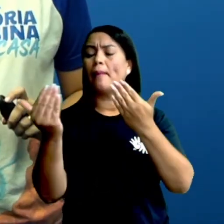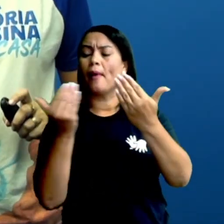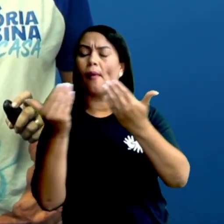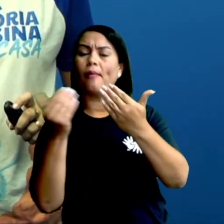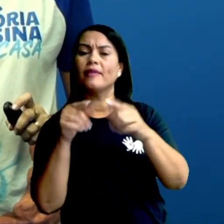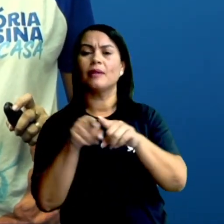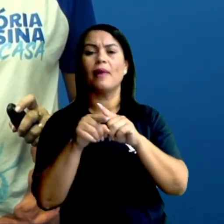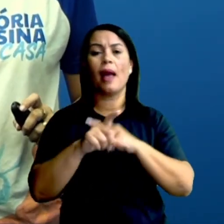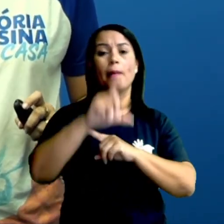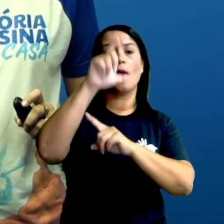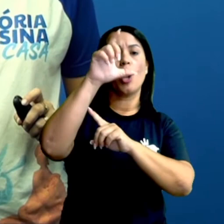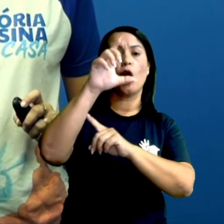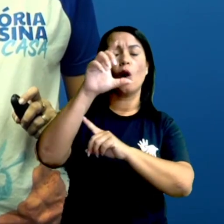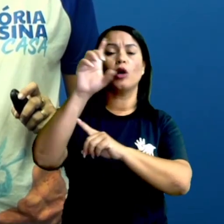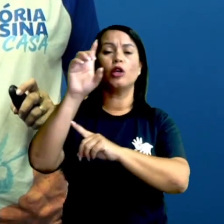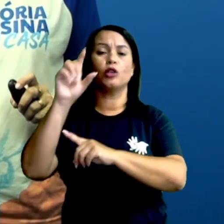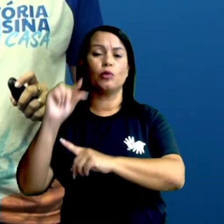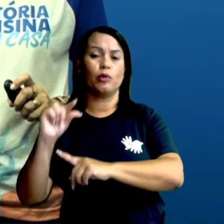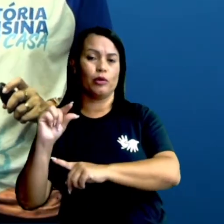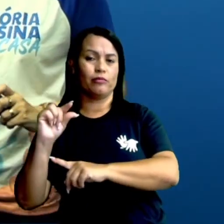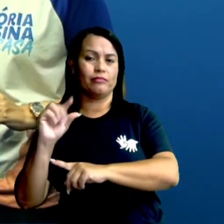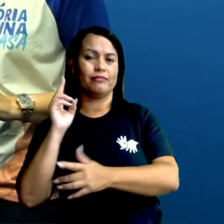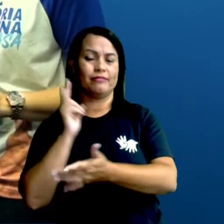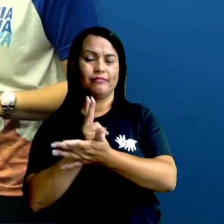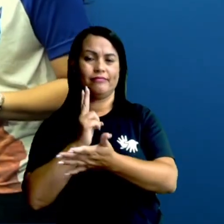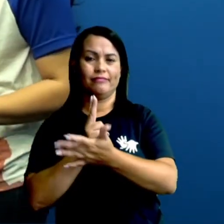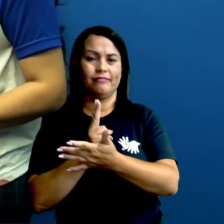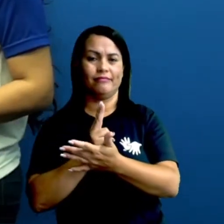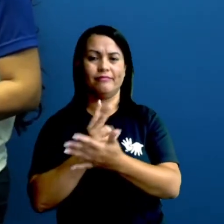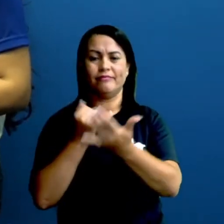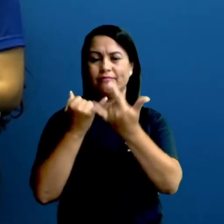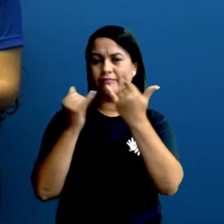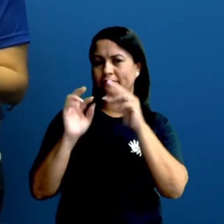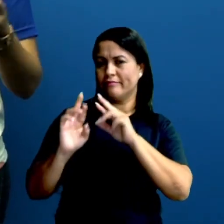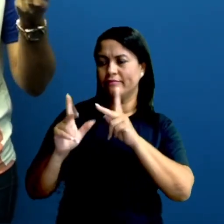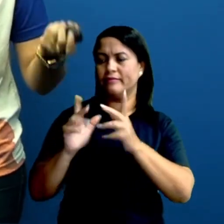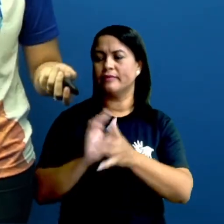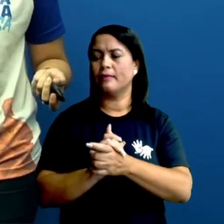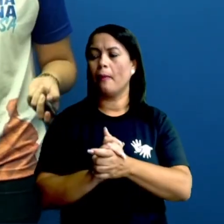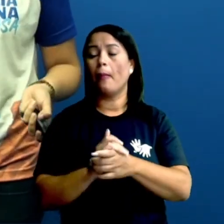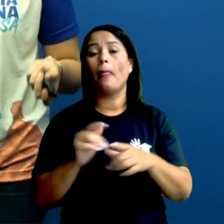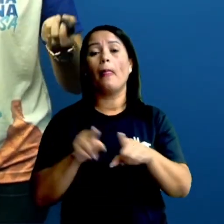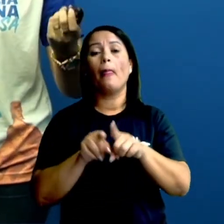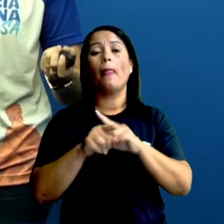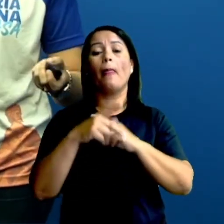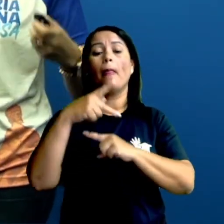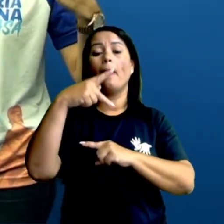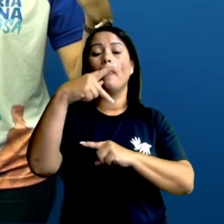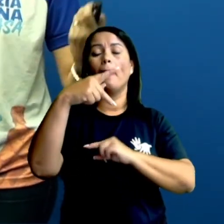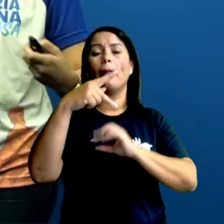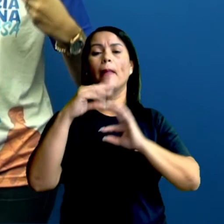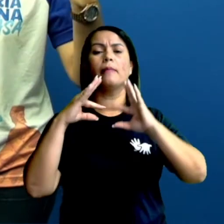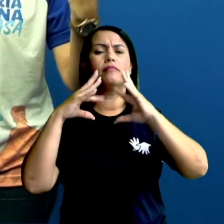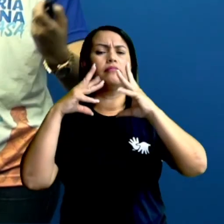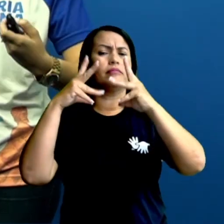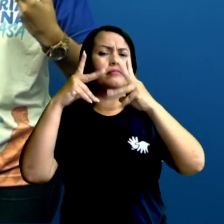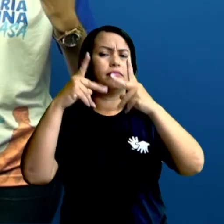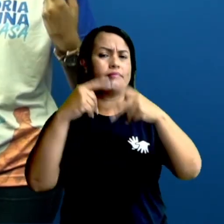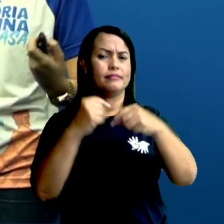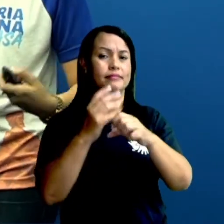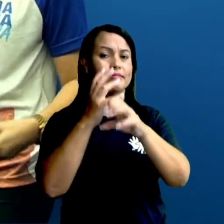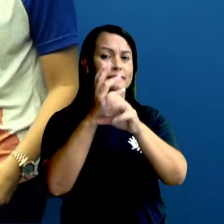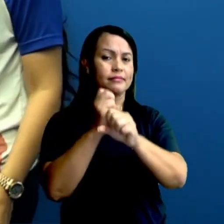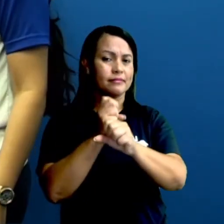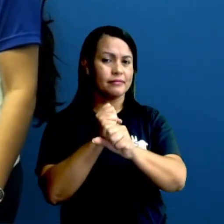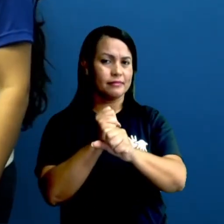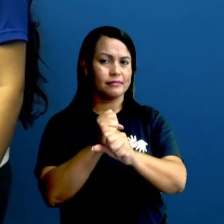nós usamos a letra o quê? Maiúscula e a outra minúscula, tá certo? E o perímetro, que é perímetro, a soma de todos